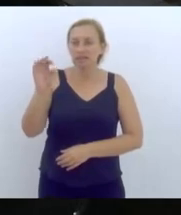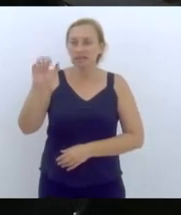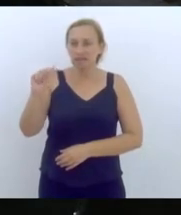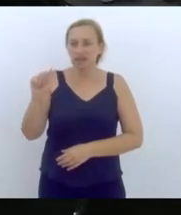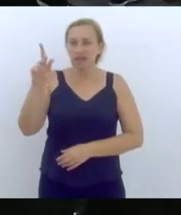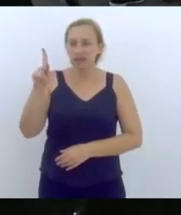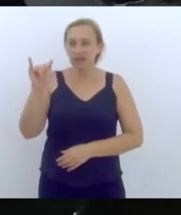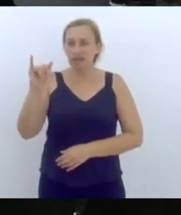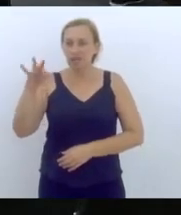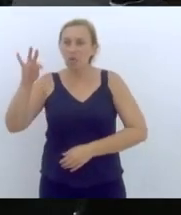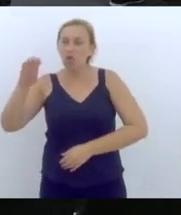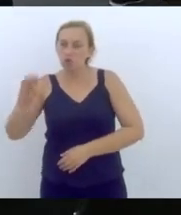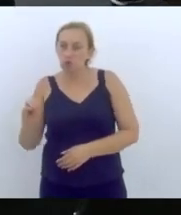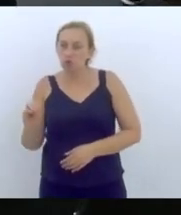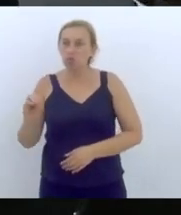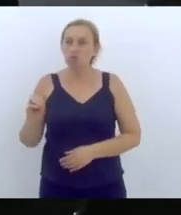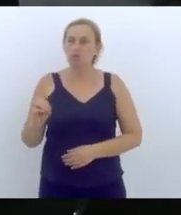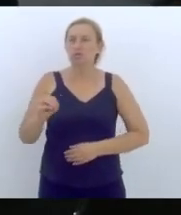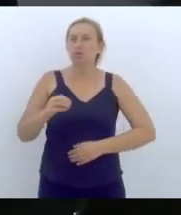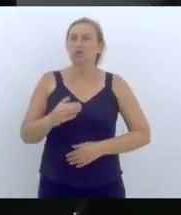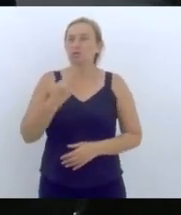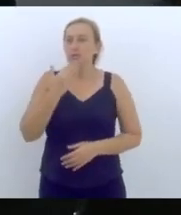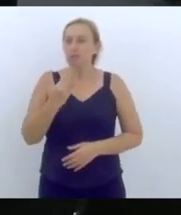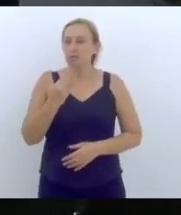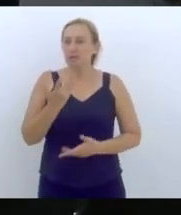Emite parecer pela comissão, presidenta.